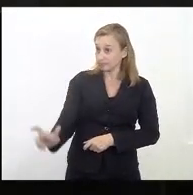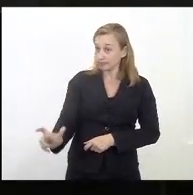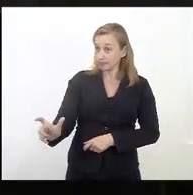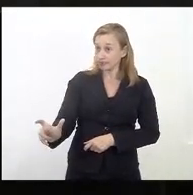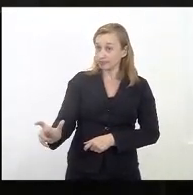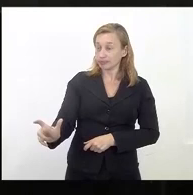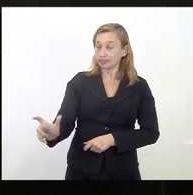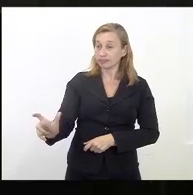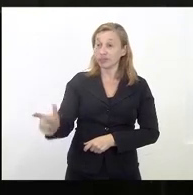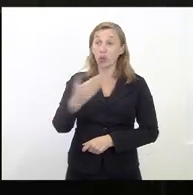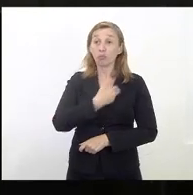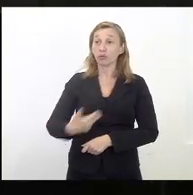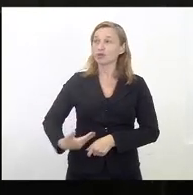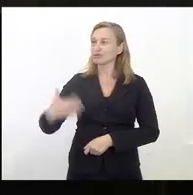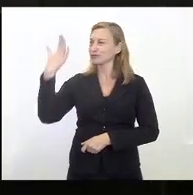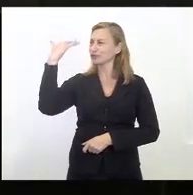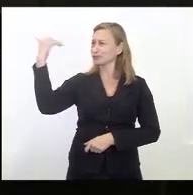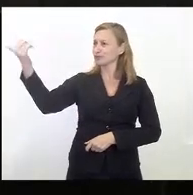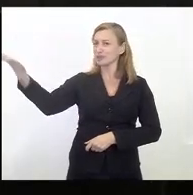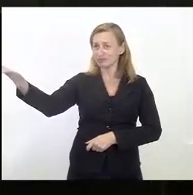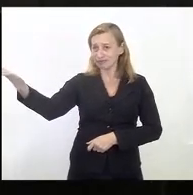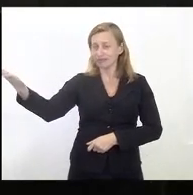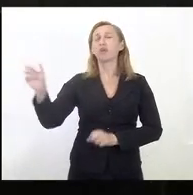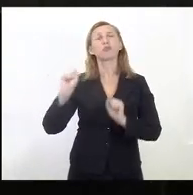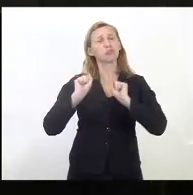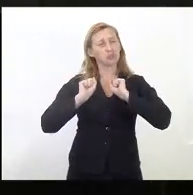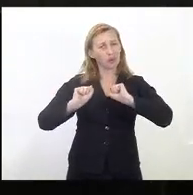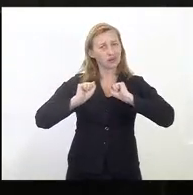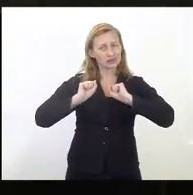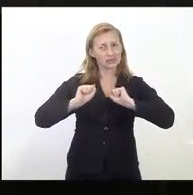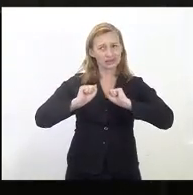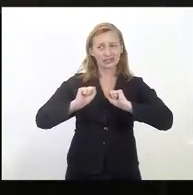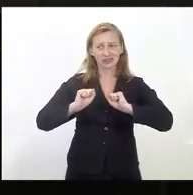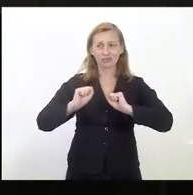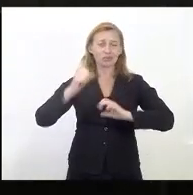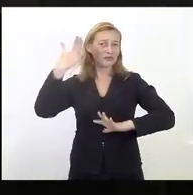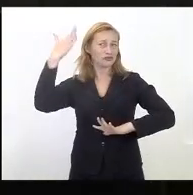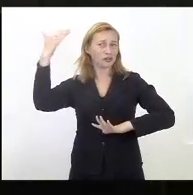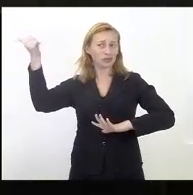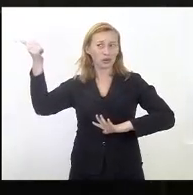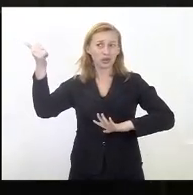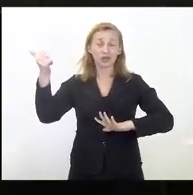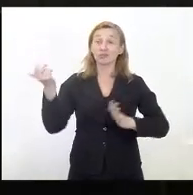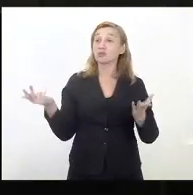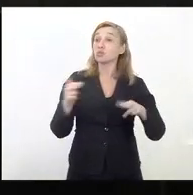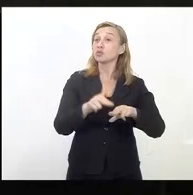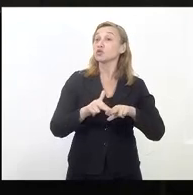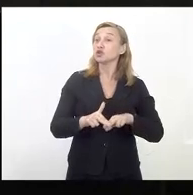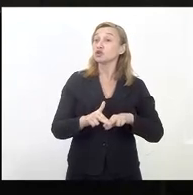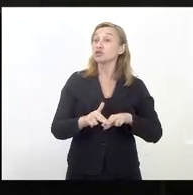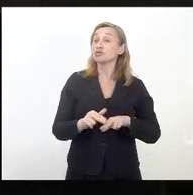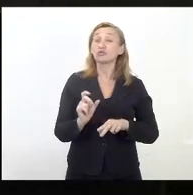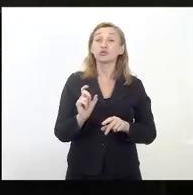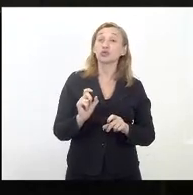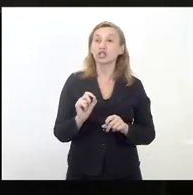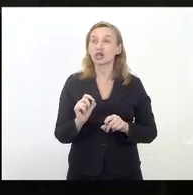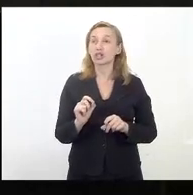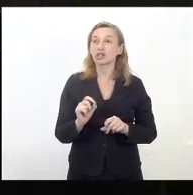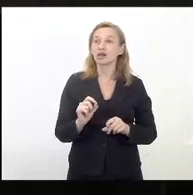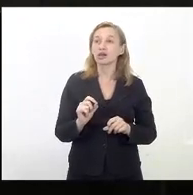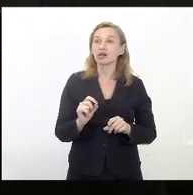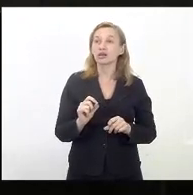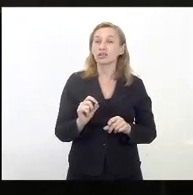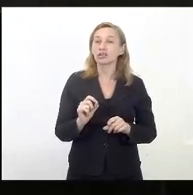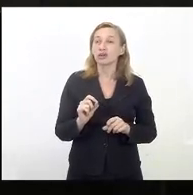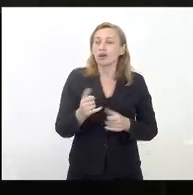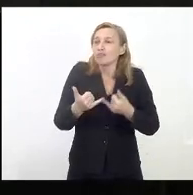pública da ciência brasileira possa se tornar popular por meio de um brinquedo né no